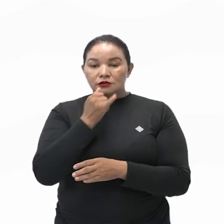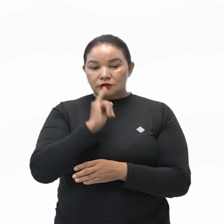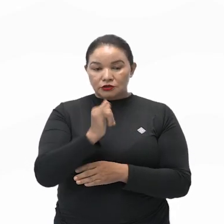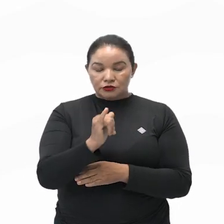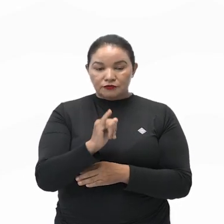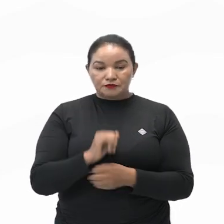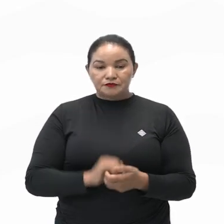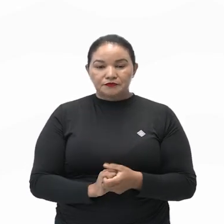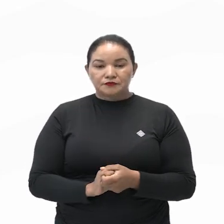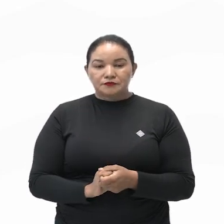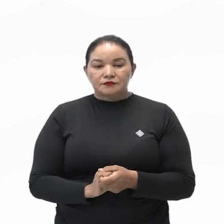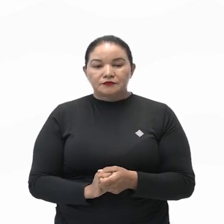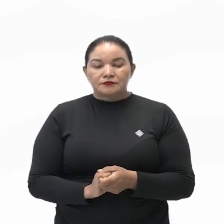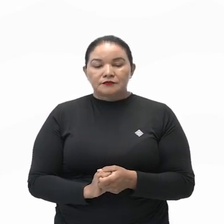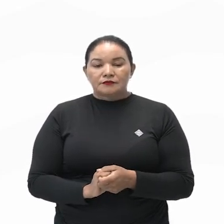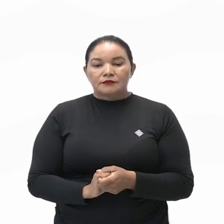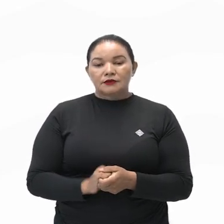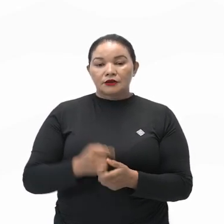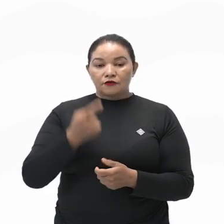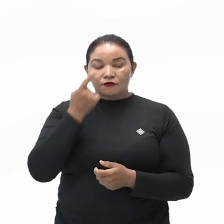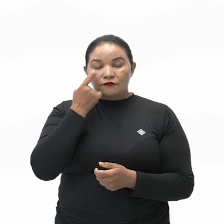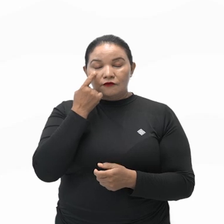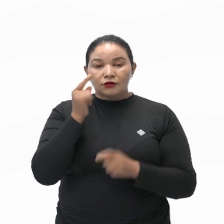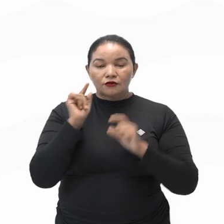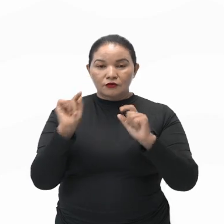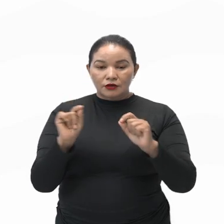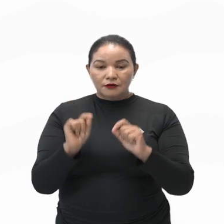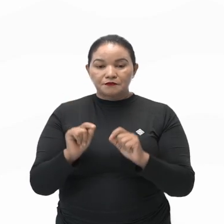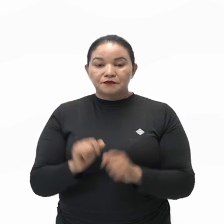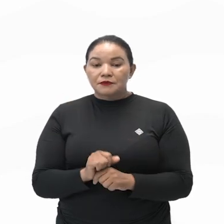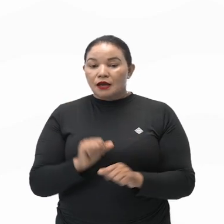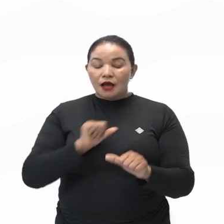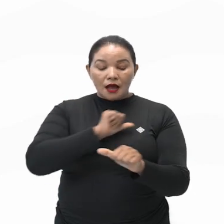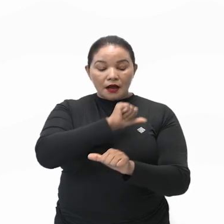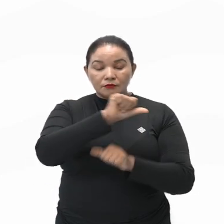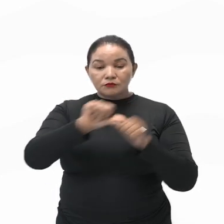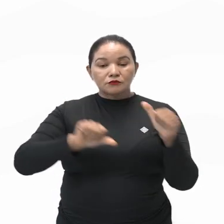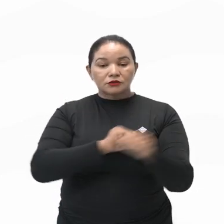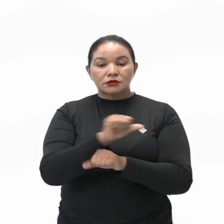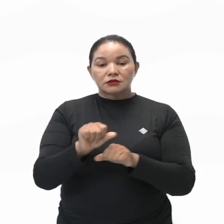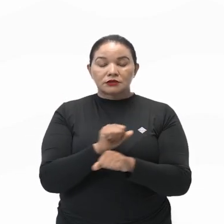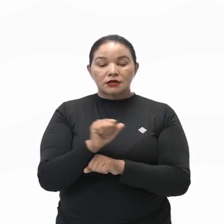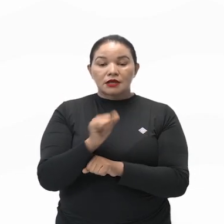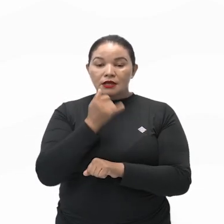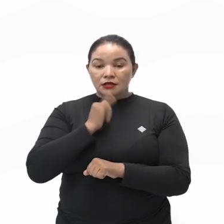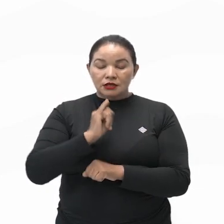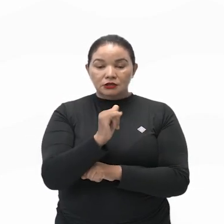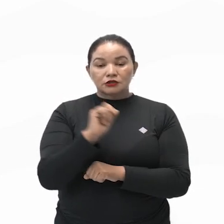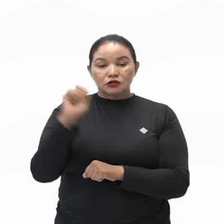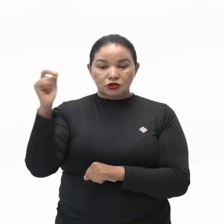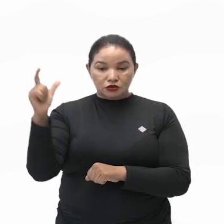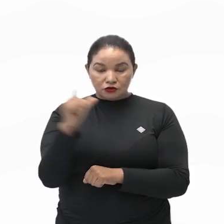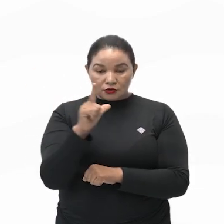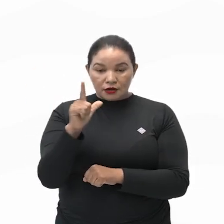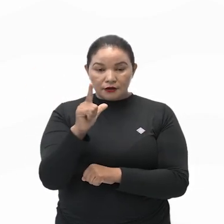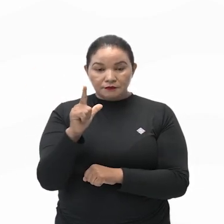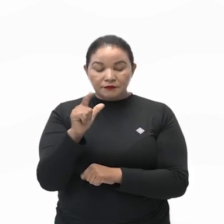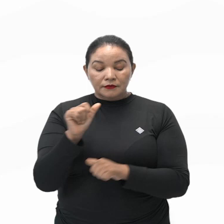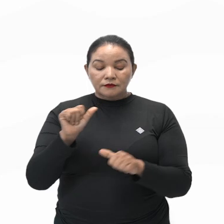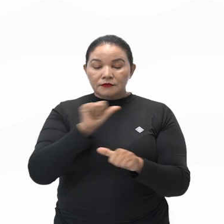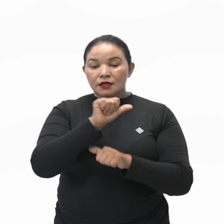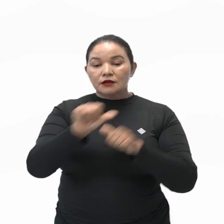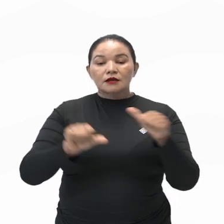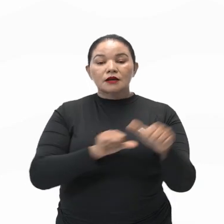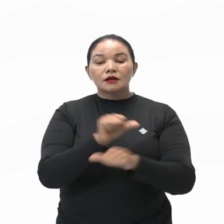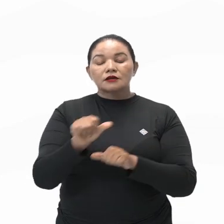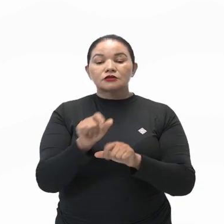Então aqui, o que a gente está colocando é a transição da energia solar, a transição de